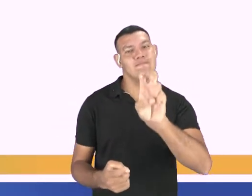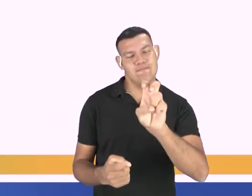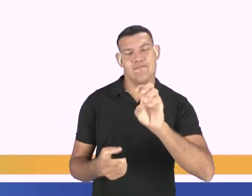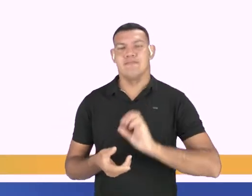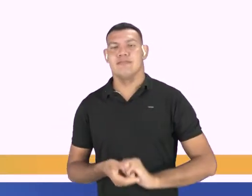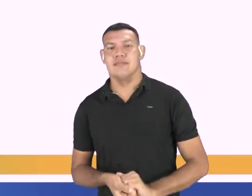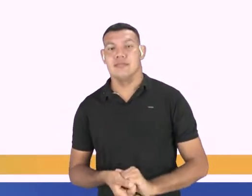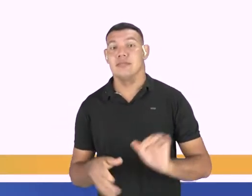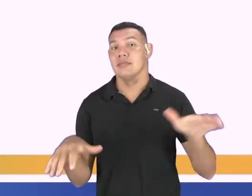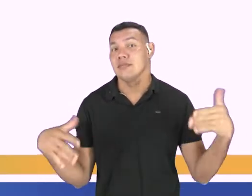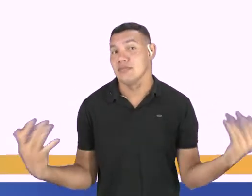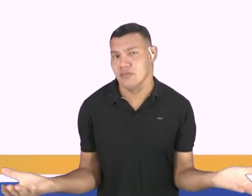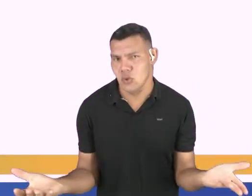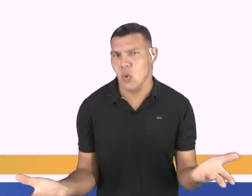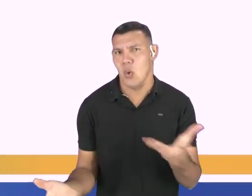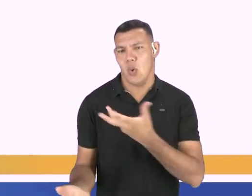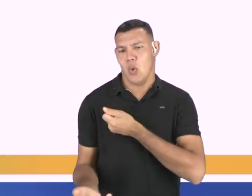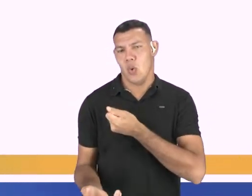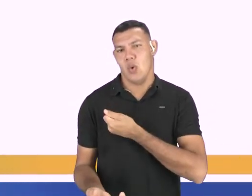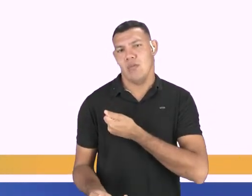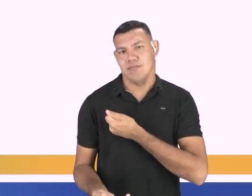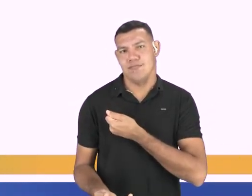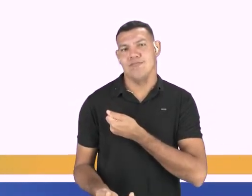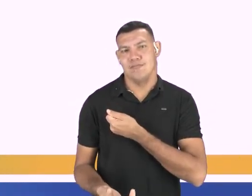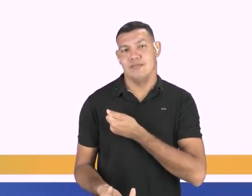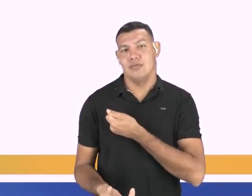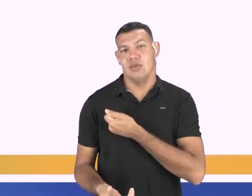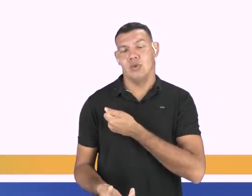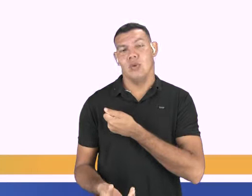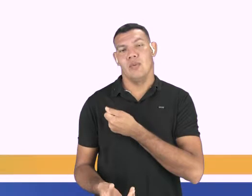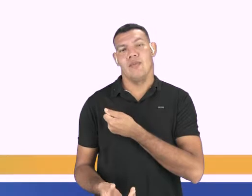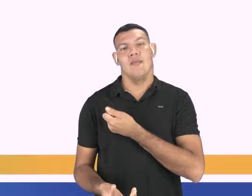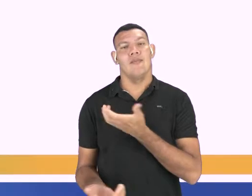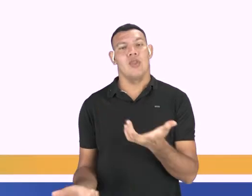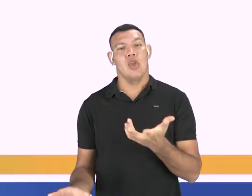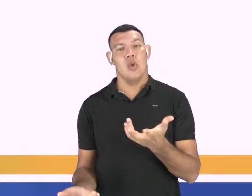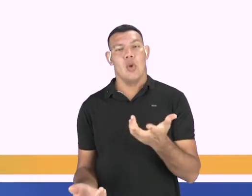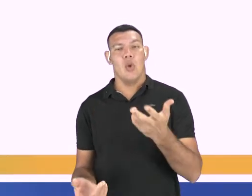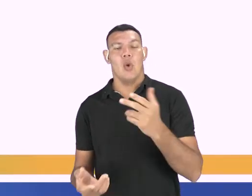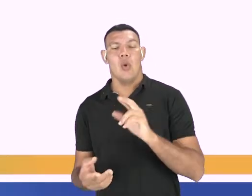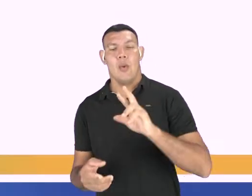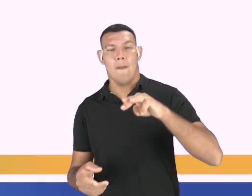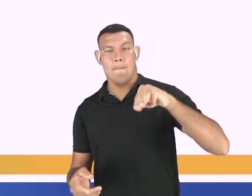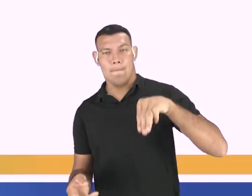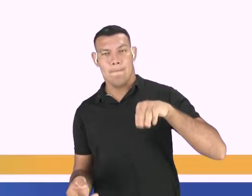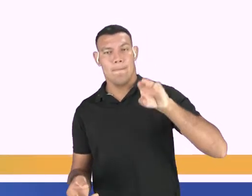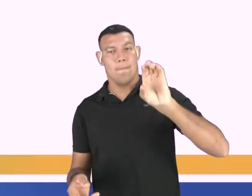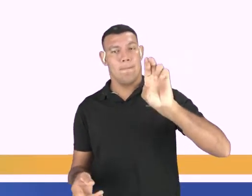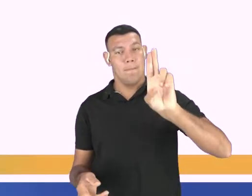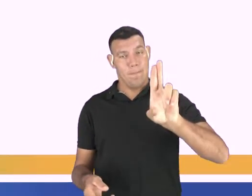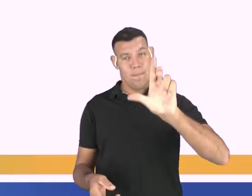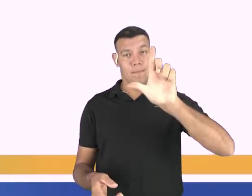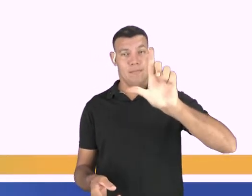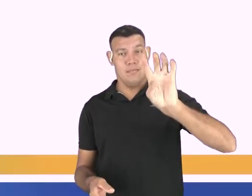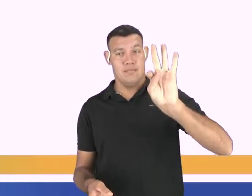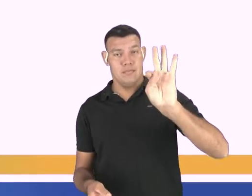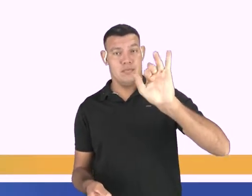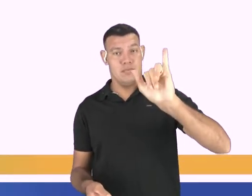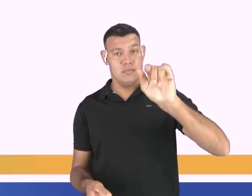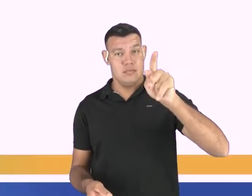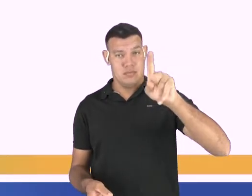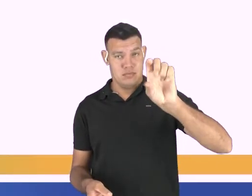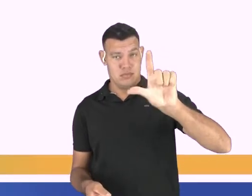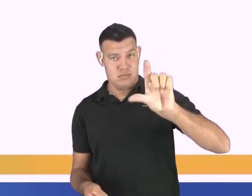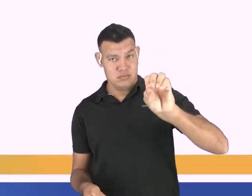nós vamos chamar esses números de múltiplos de 5, isto é, eles são resultados do produto de